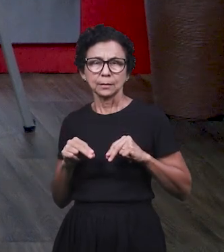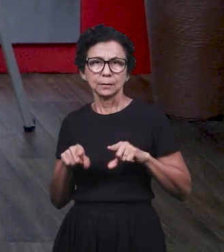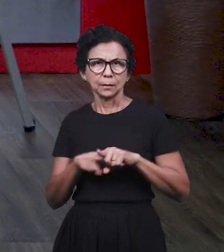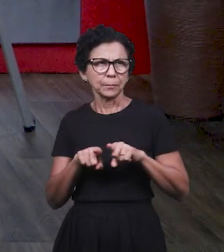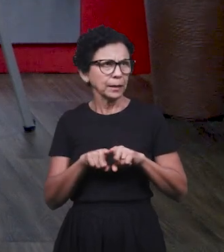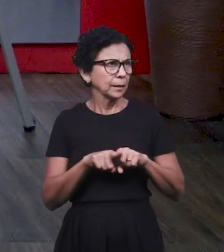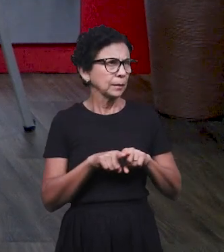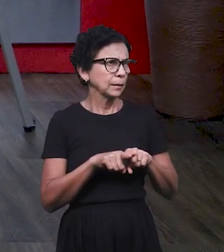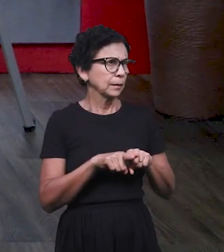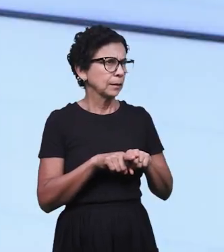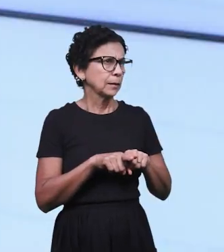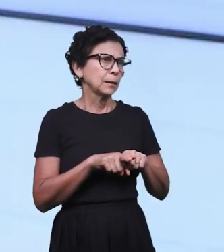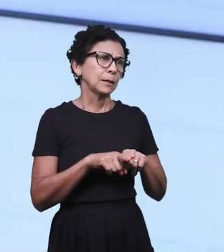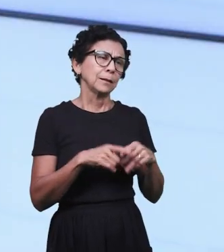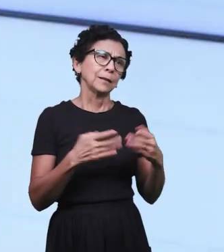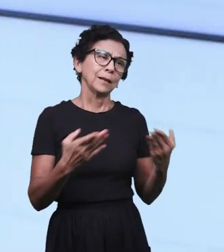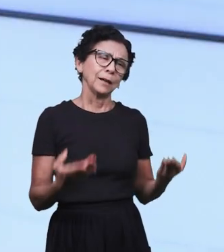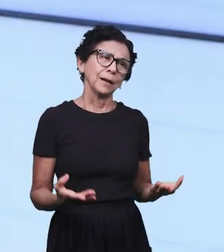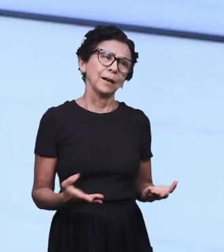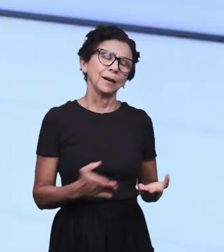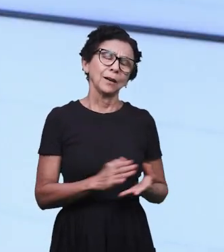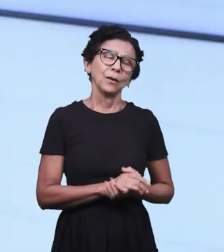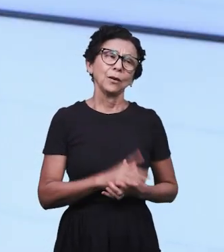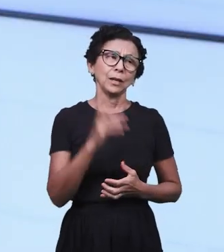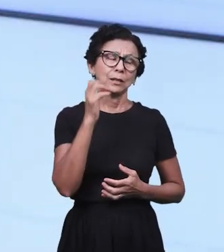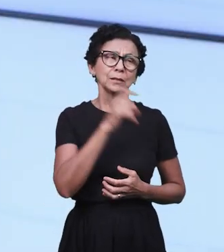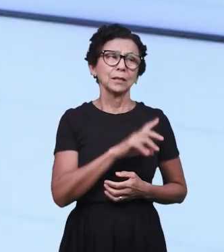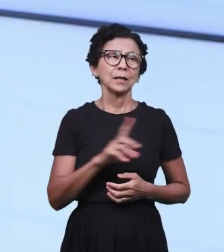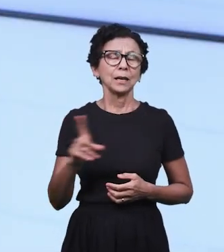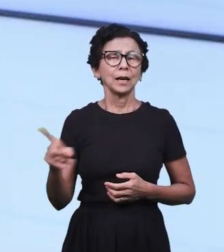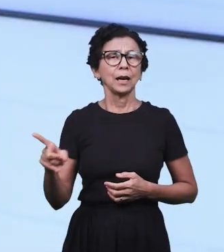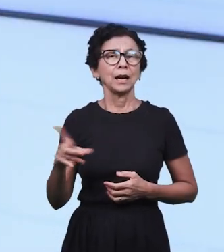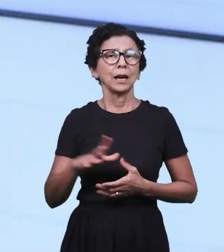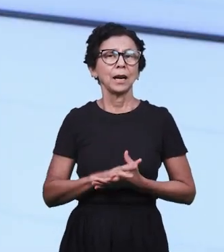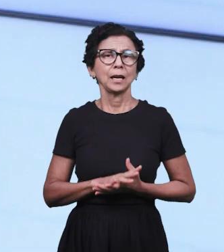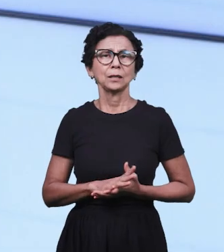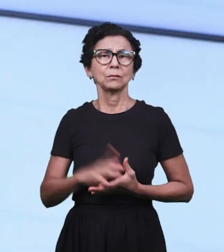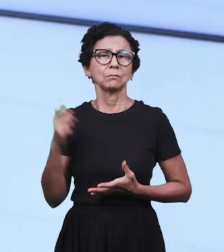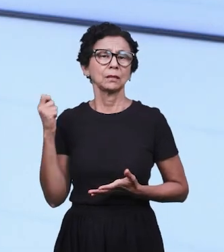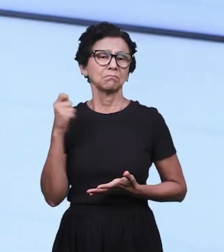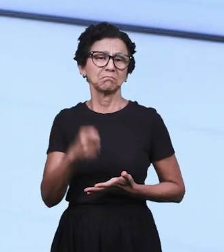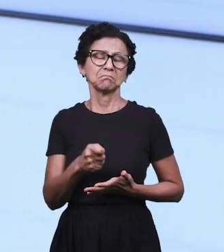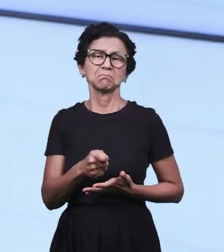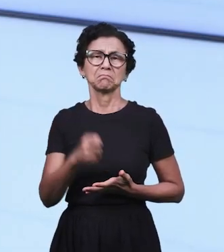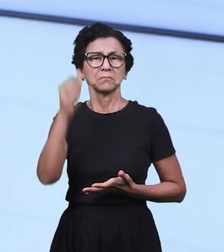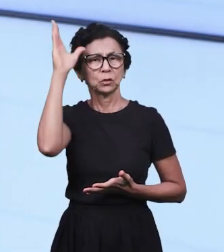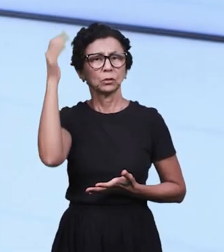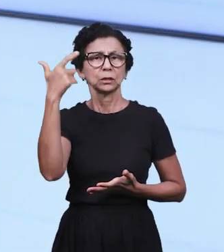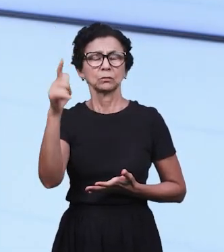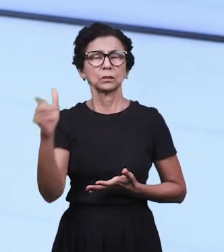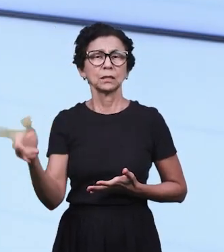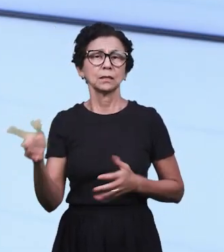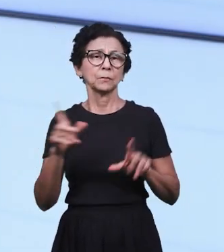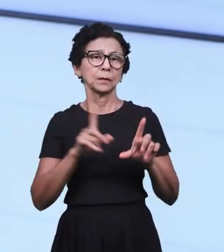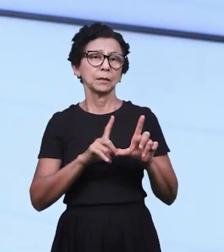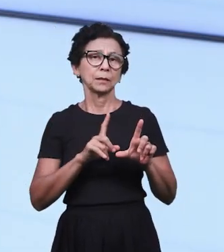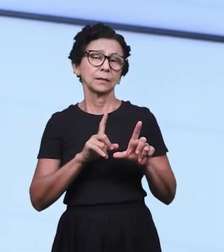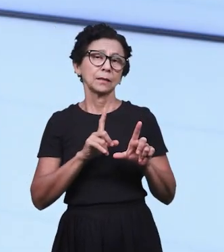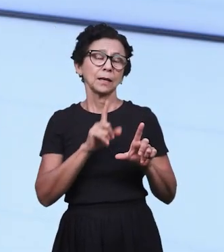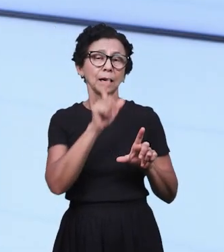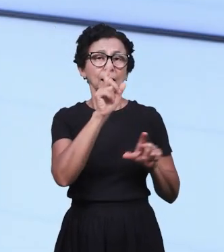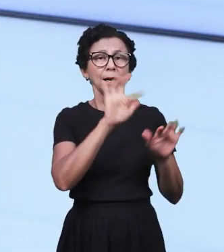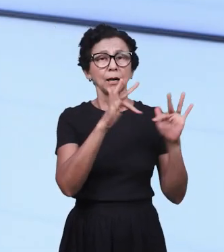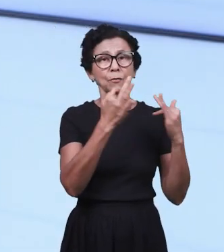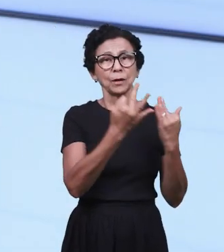de que ele não vai ter assim nenhuma autonomia sobre aquele bem. Ele vai estar sempre dependendo do terceiro,